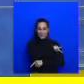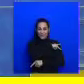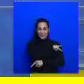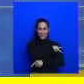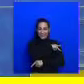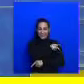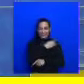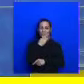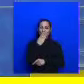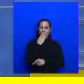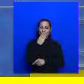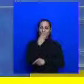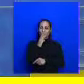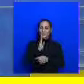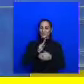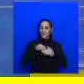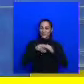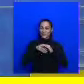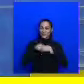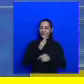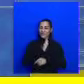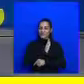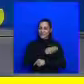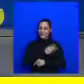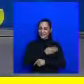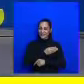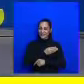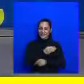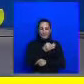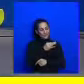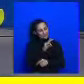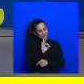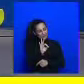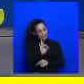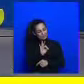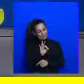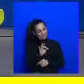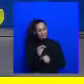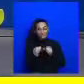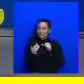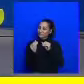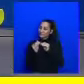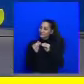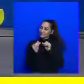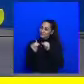do Piauí é o time do coração. Confirmam, auditoras?